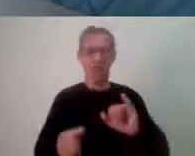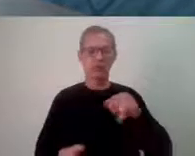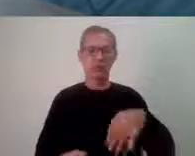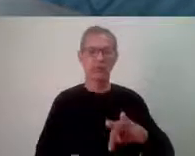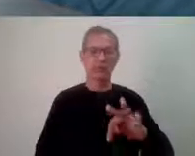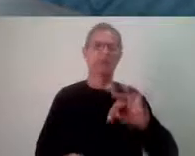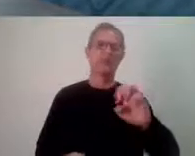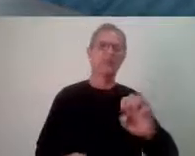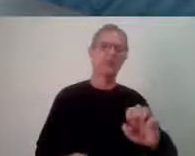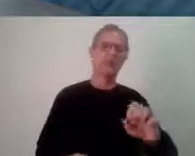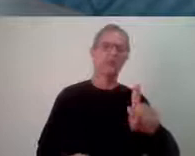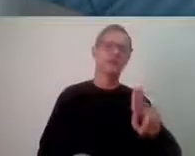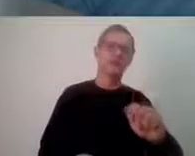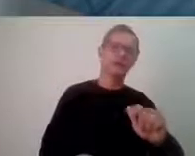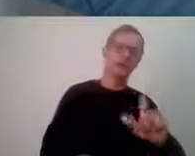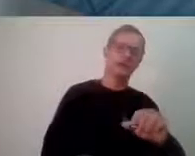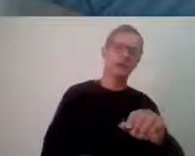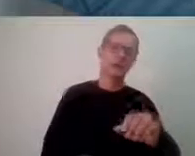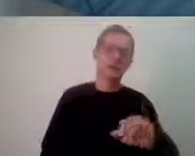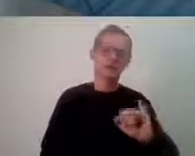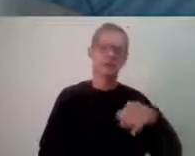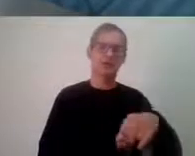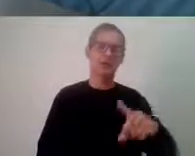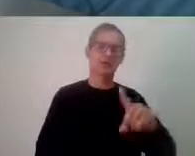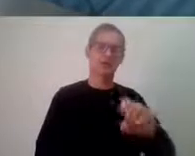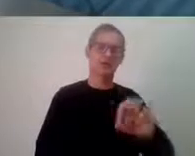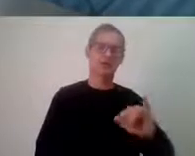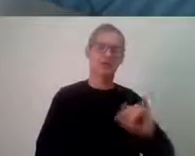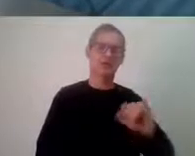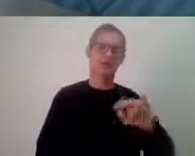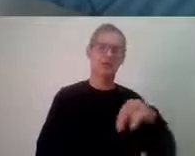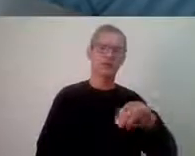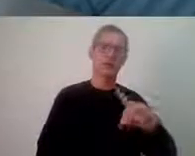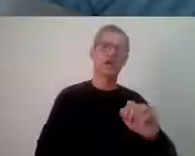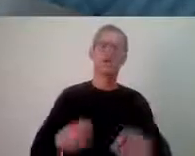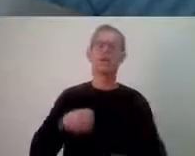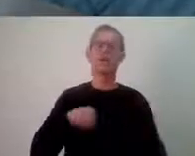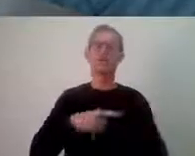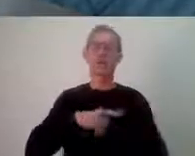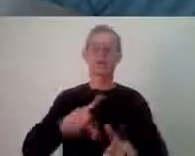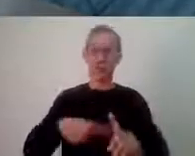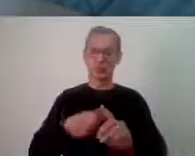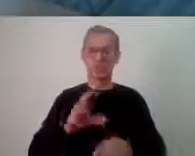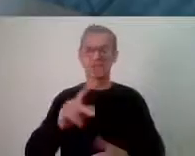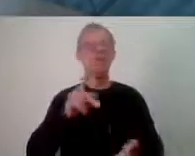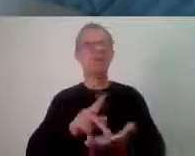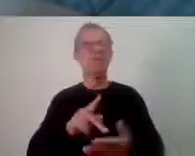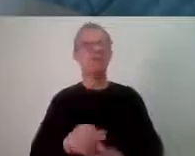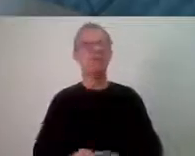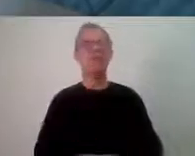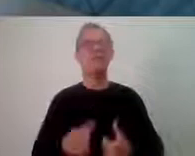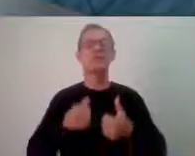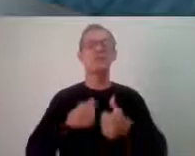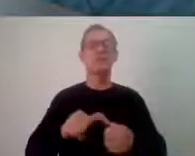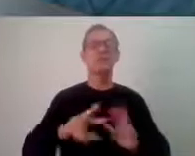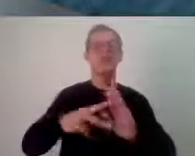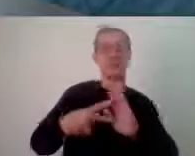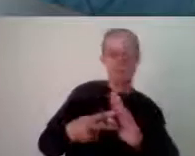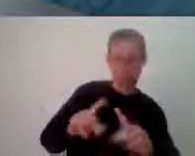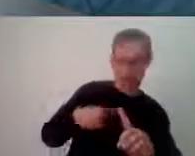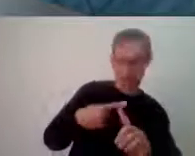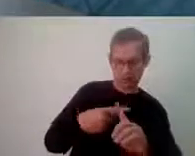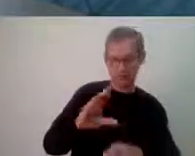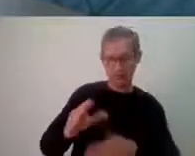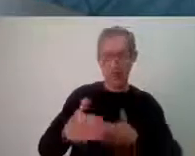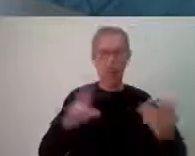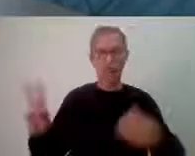indefinida, eu tenho lá um mais c, professora. Verdade. E o que é esse mais c? É qualquer valor real que você põe ali. Por